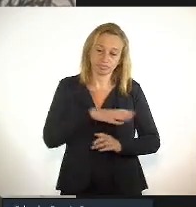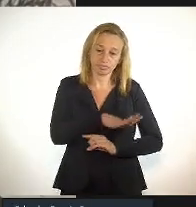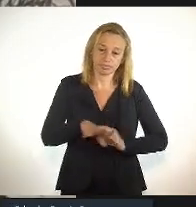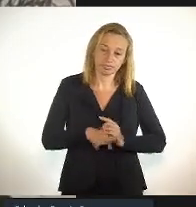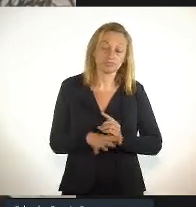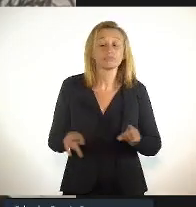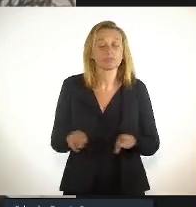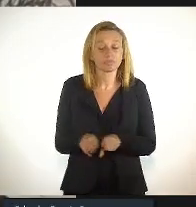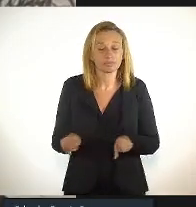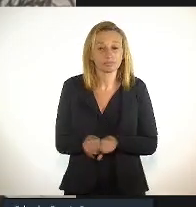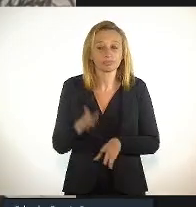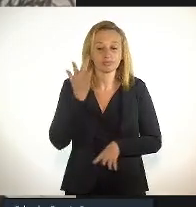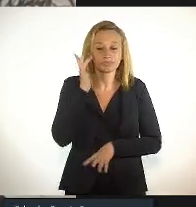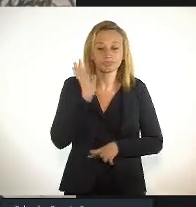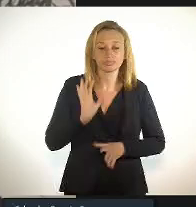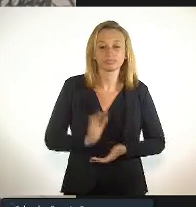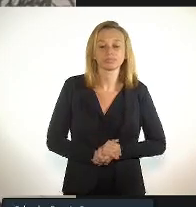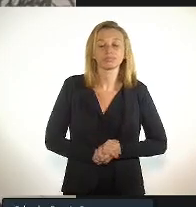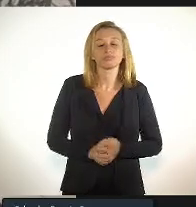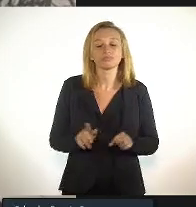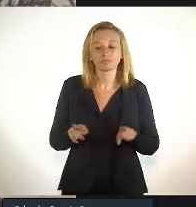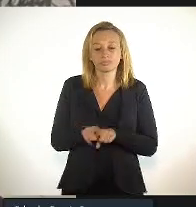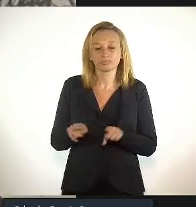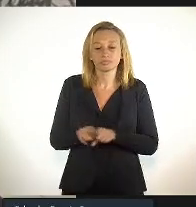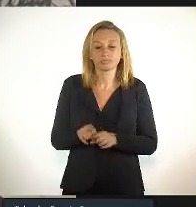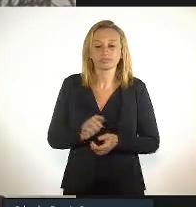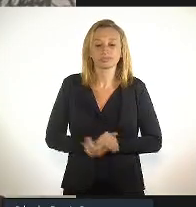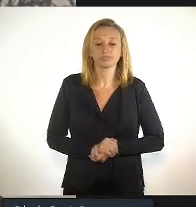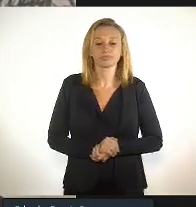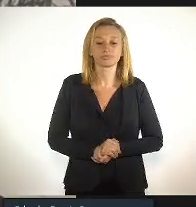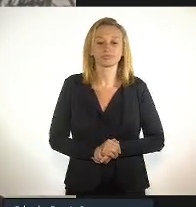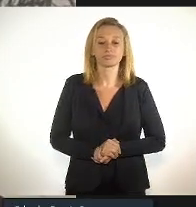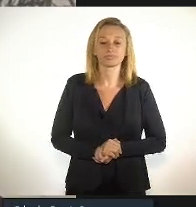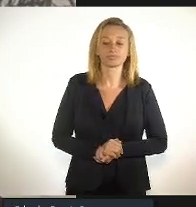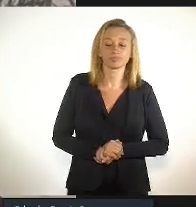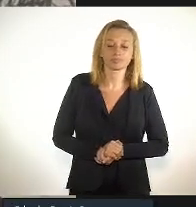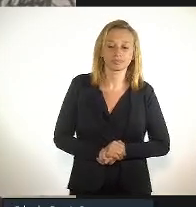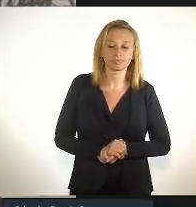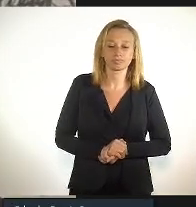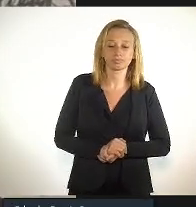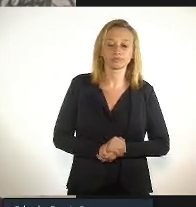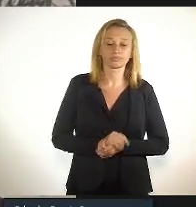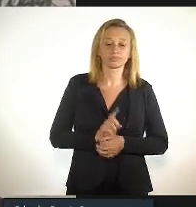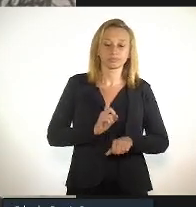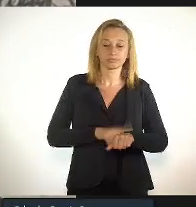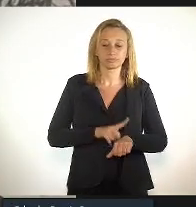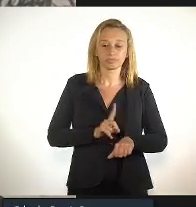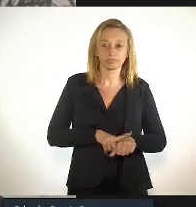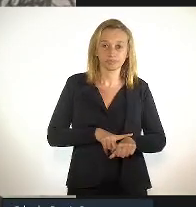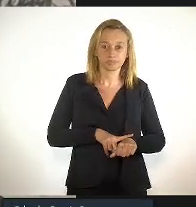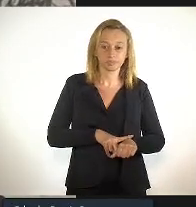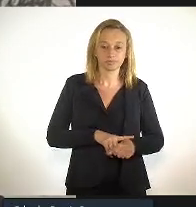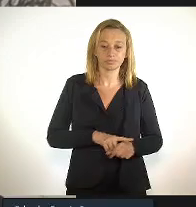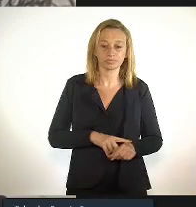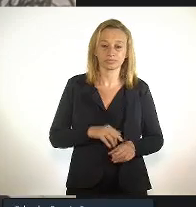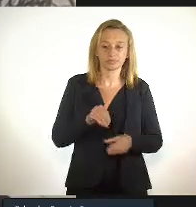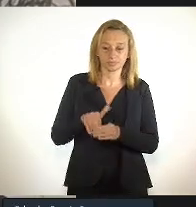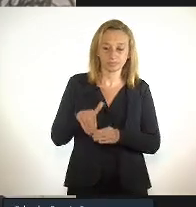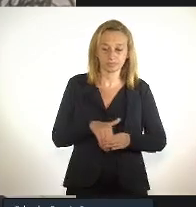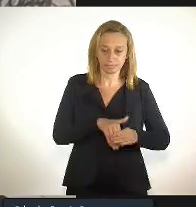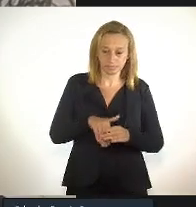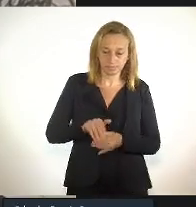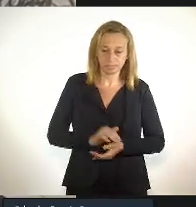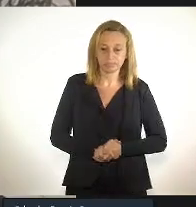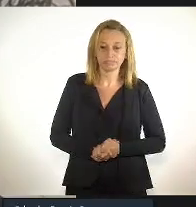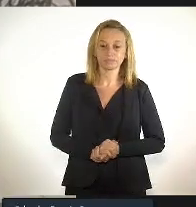além disso, acho muito simbólico também que, passados esses momentos de escolha, né, e claro,